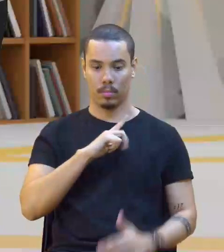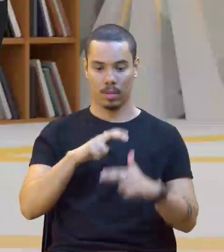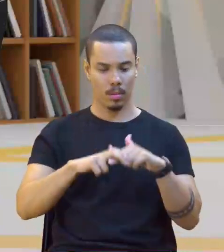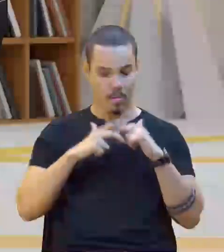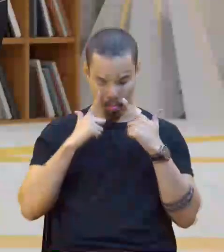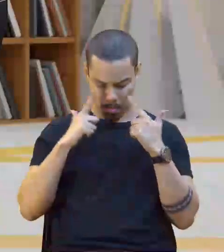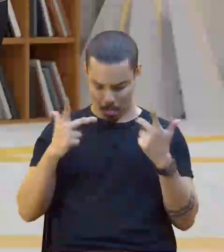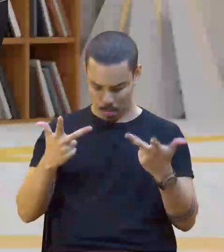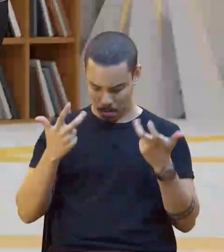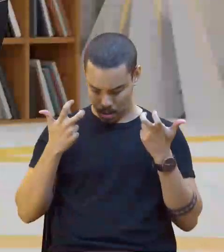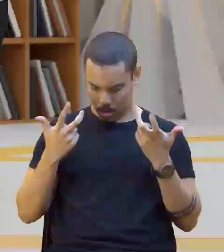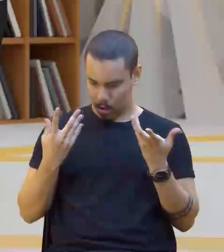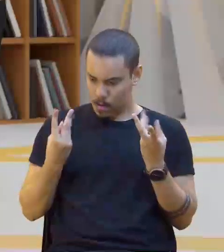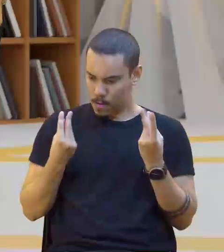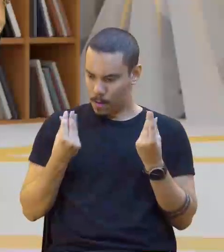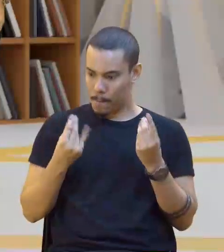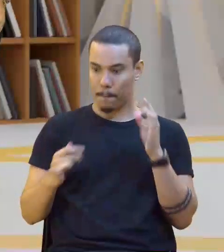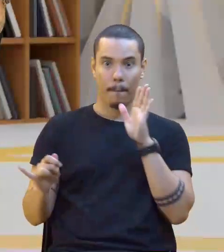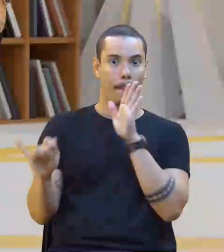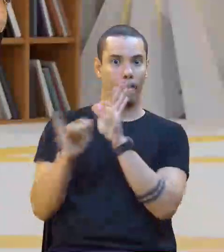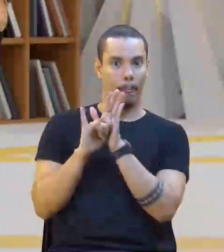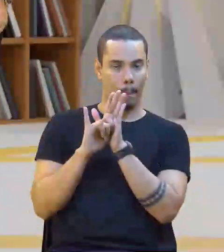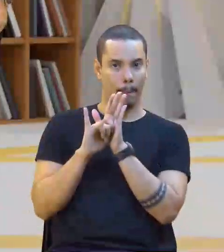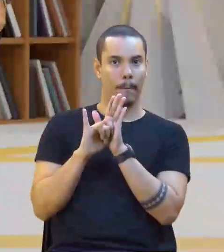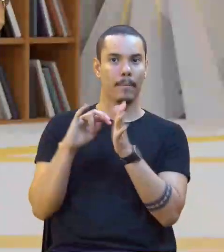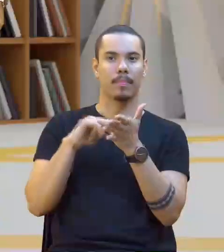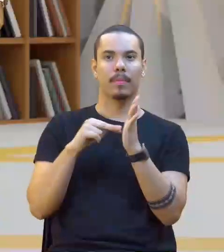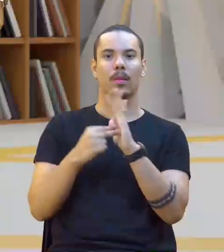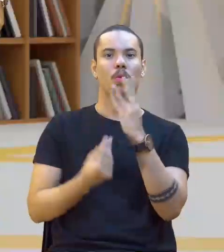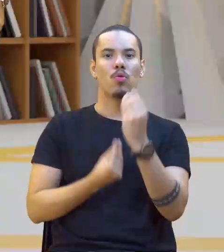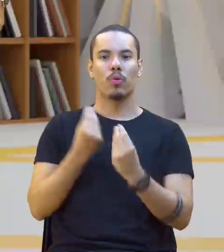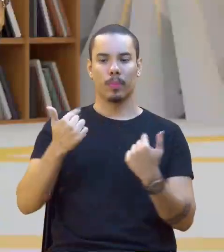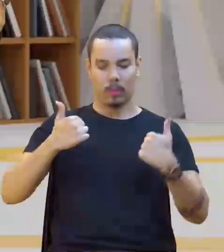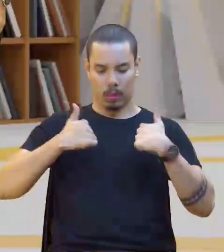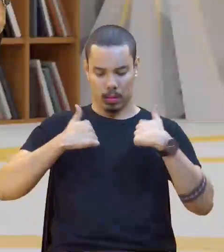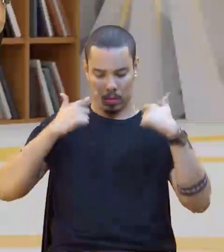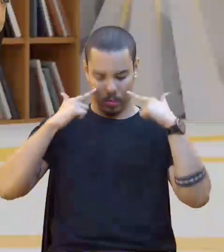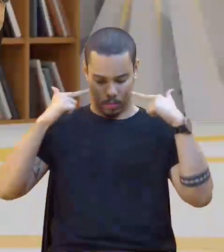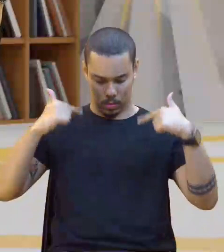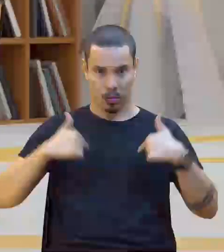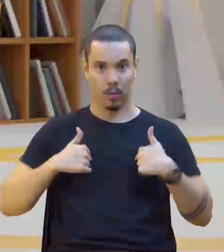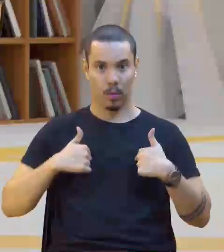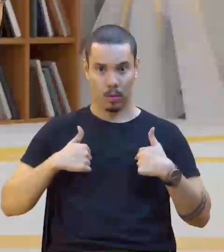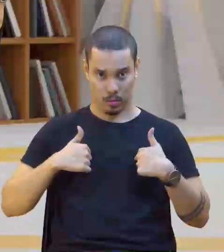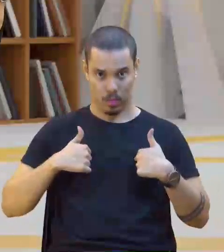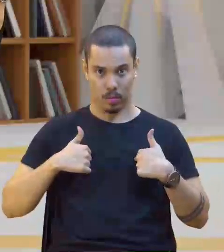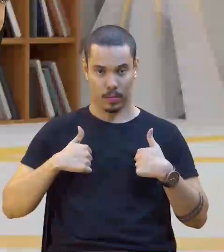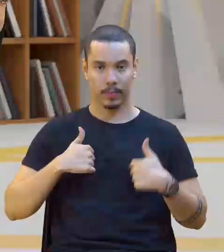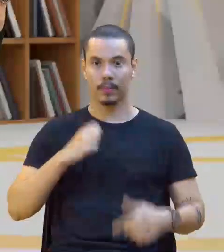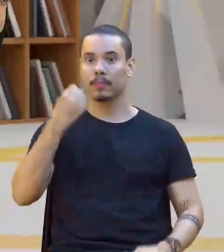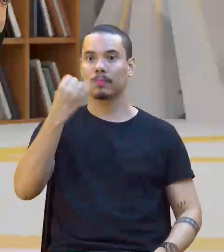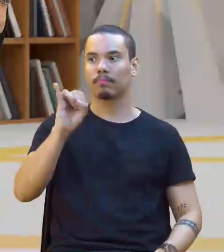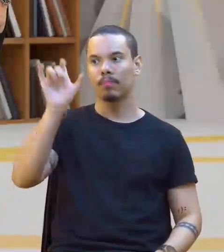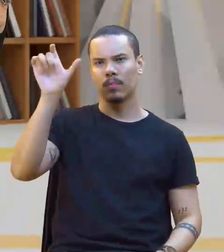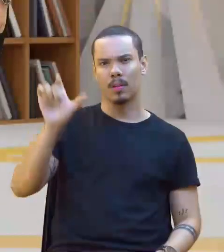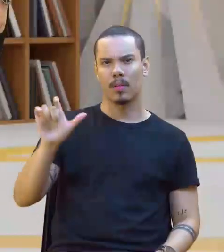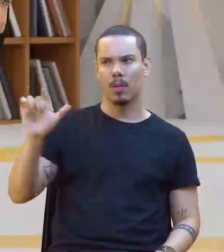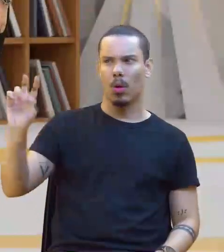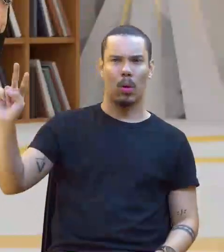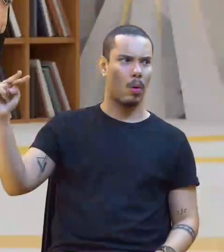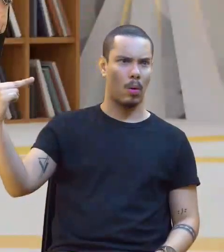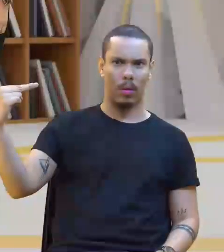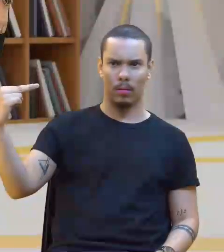isso. Identidade é como você se identifica. Quem olha para mim pode ter uma concepção de